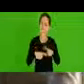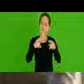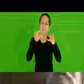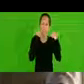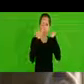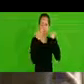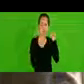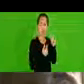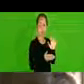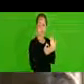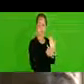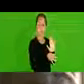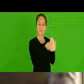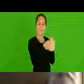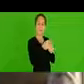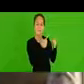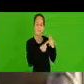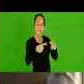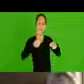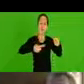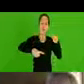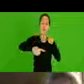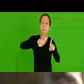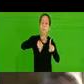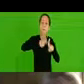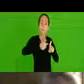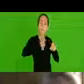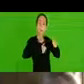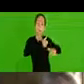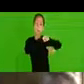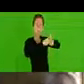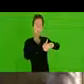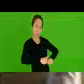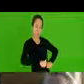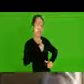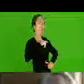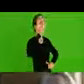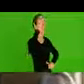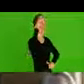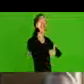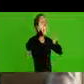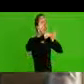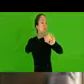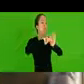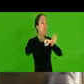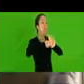aquele que analisa os dados, aquele que faz a interpretação dos dados, assim como